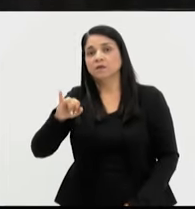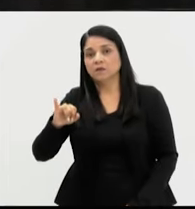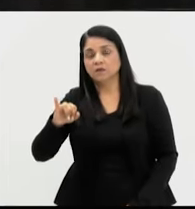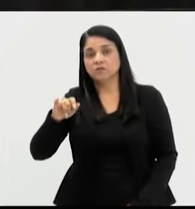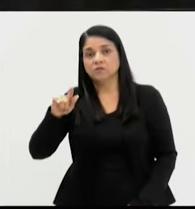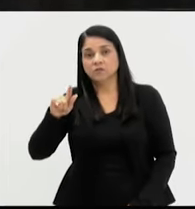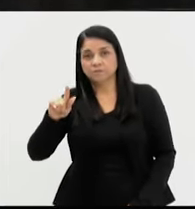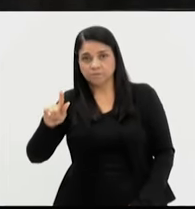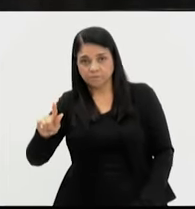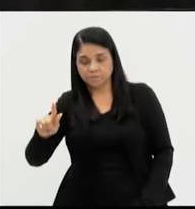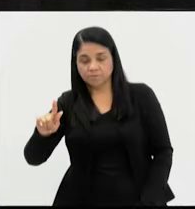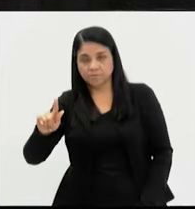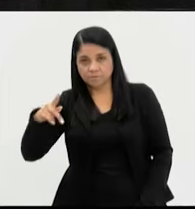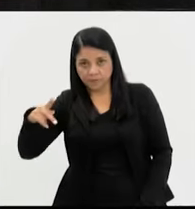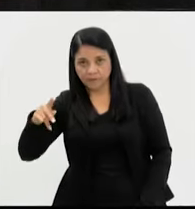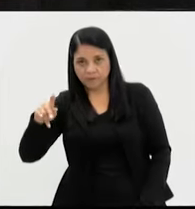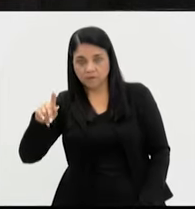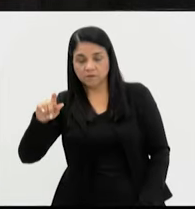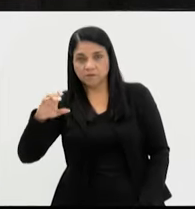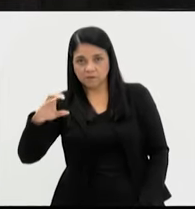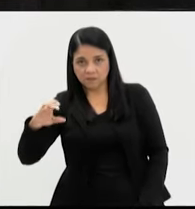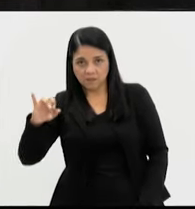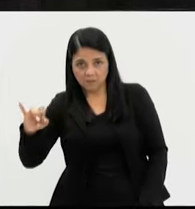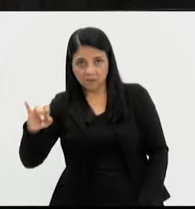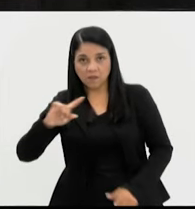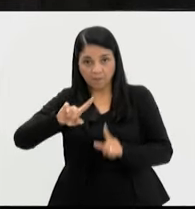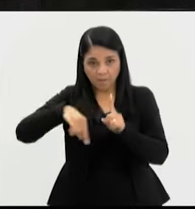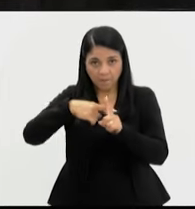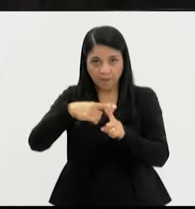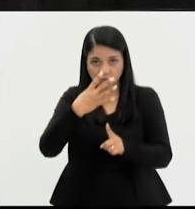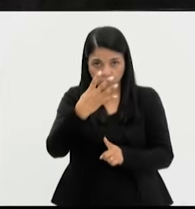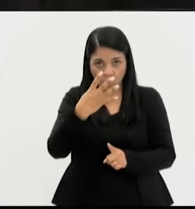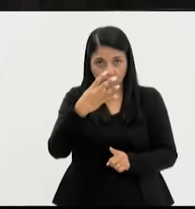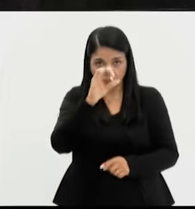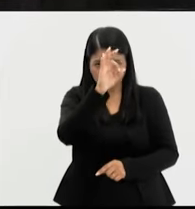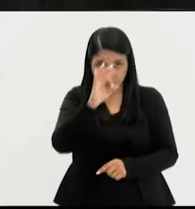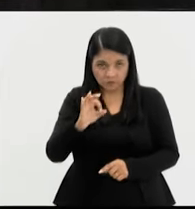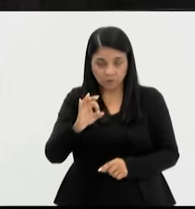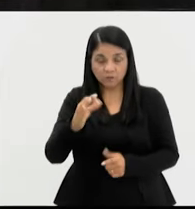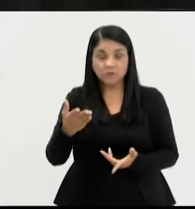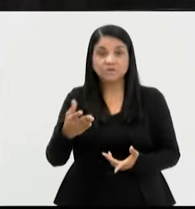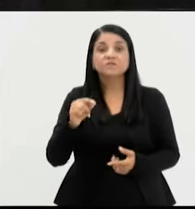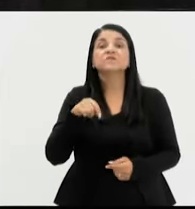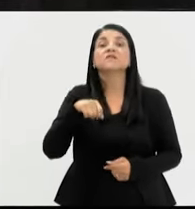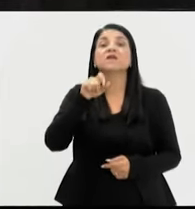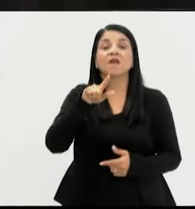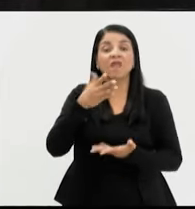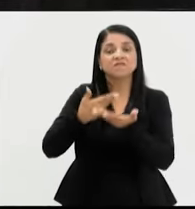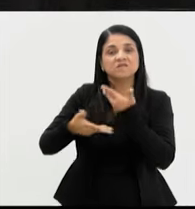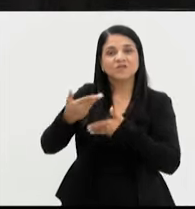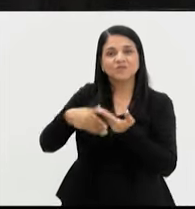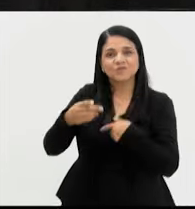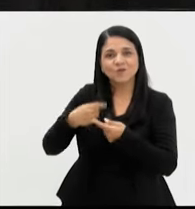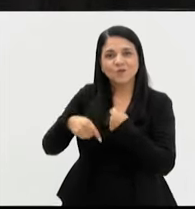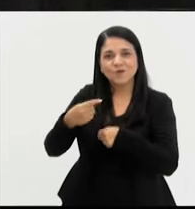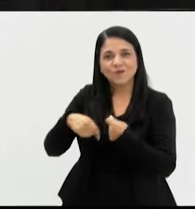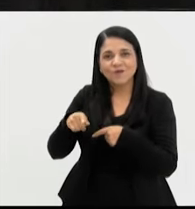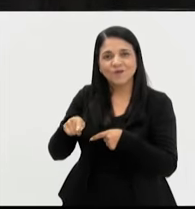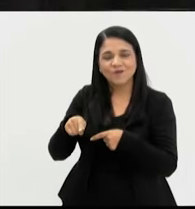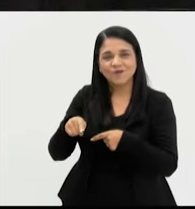para IPCA + 4 que é evidentemente menor né quem uns grandes um dos